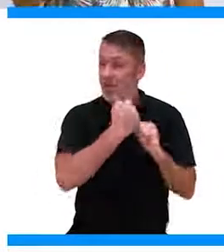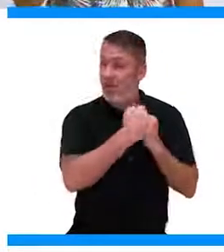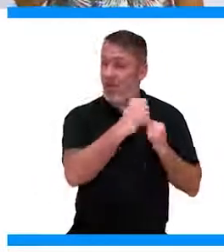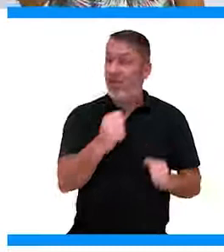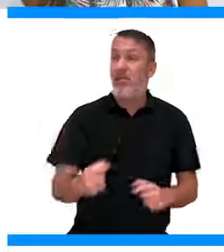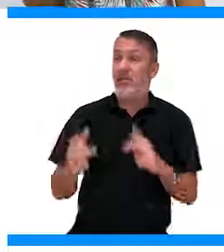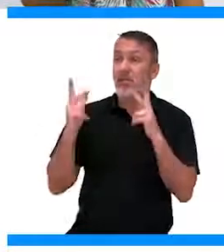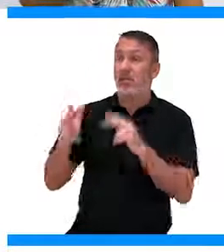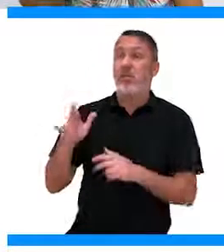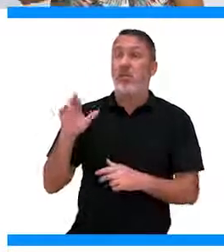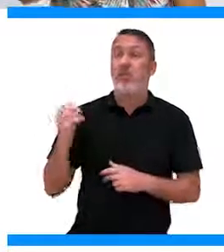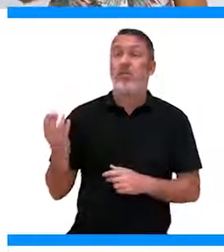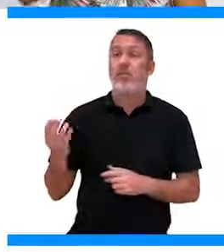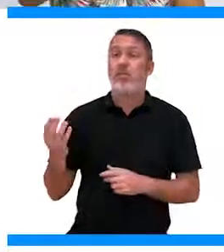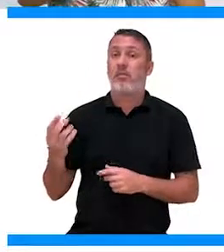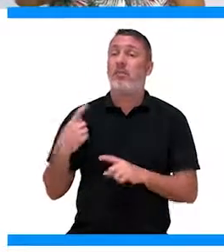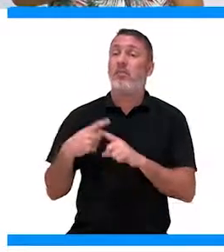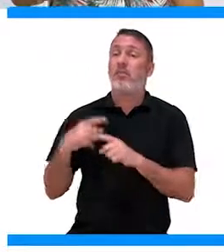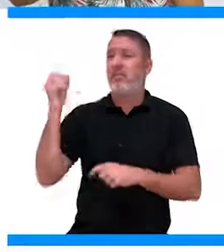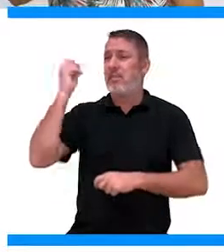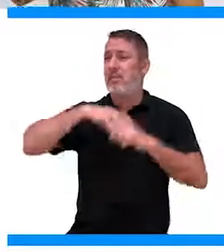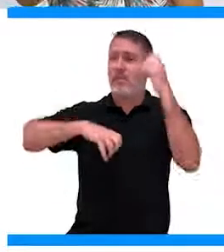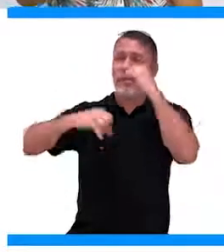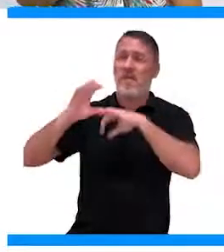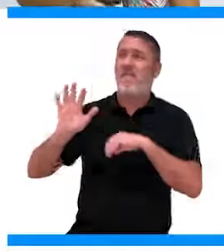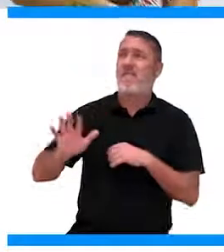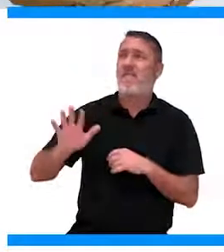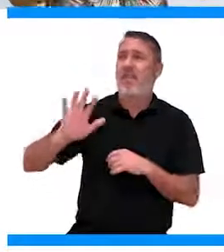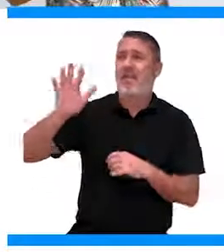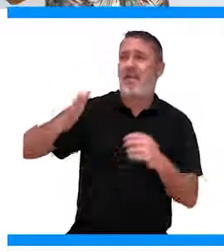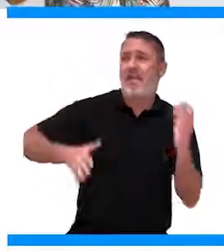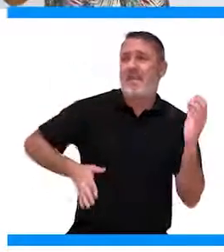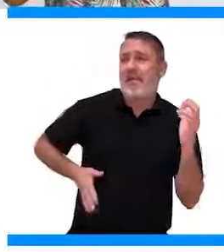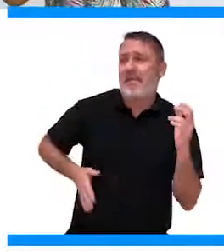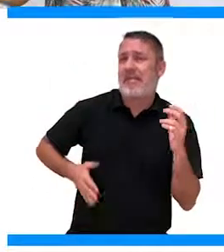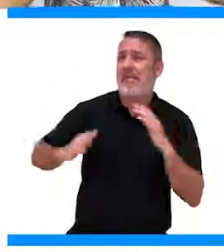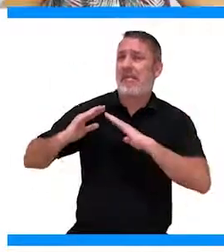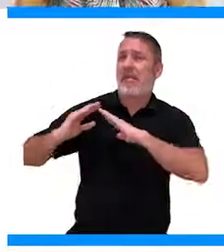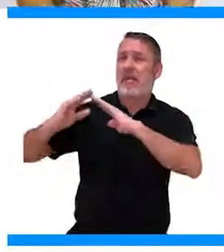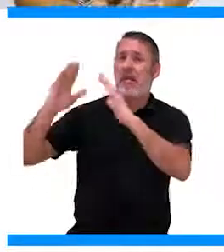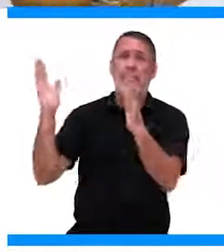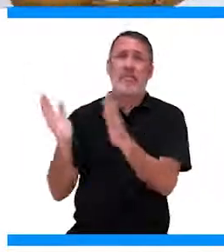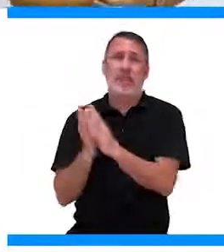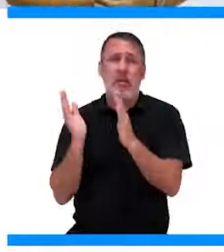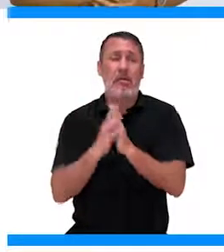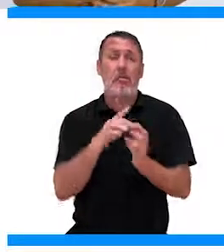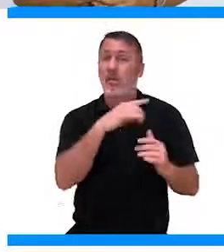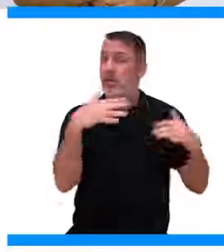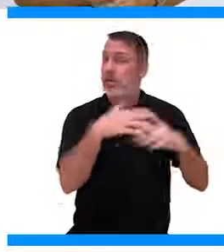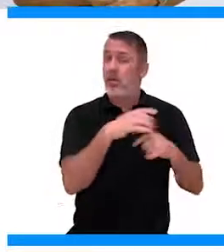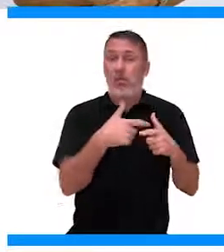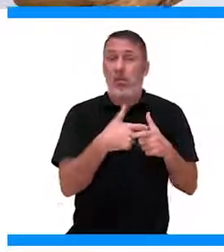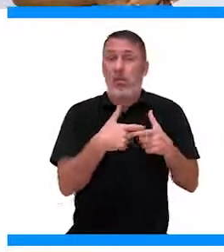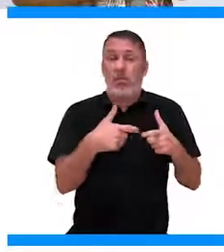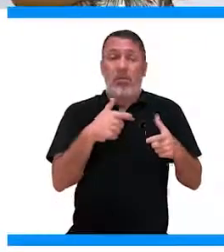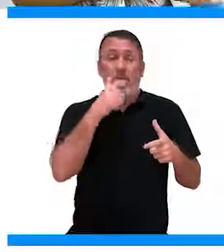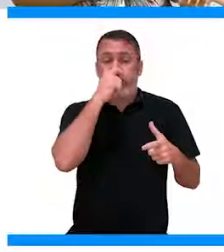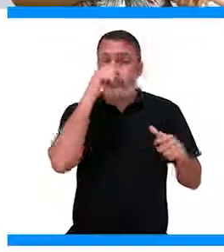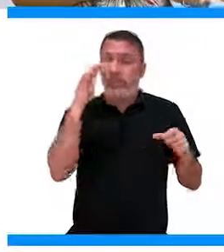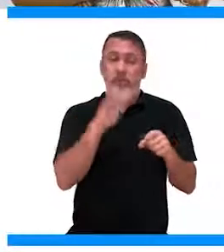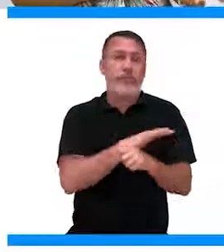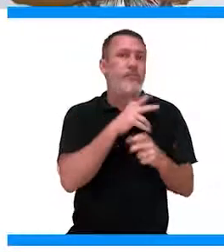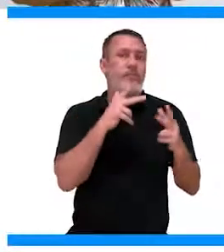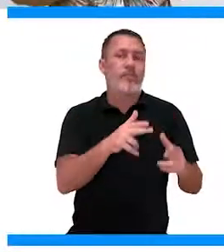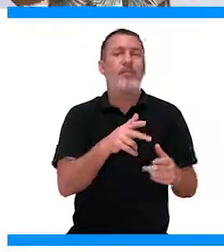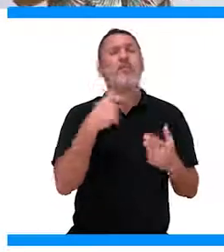vai ficar como o Rio de Janeiro, vai crescer desproporcionalmente, vai ter um monte de gente sem condições básicas, né? É uma